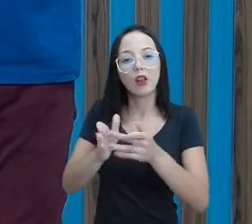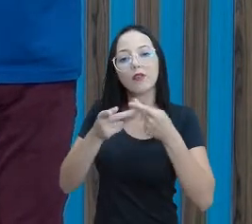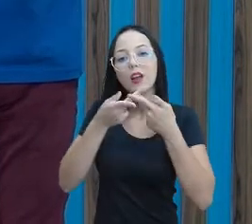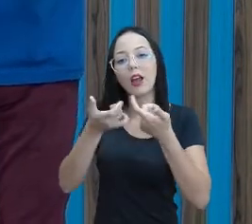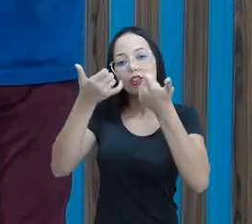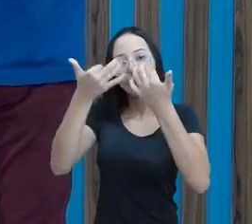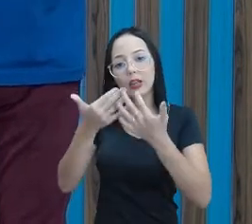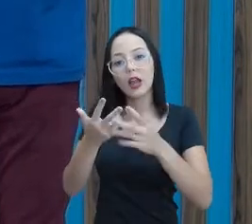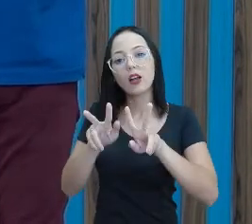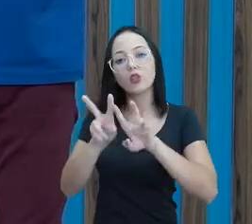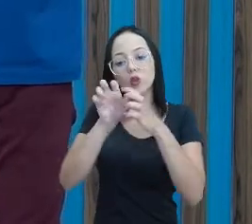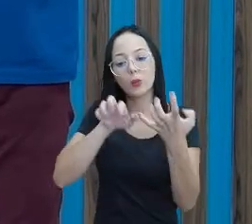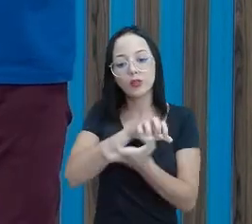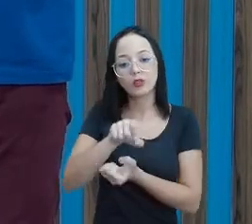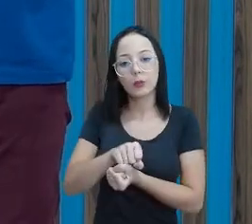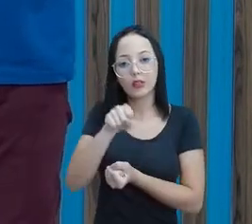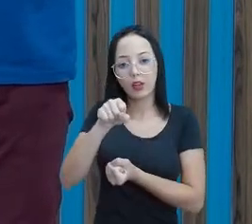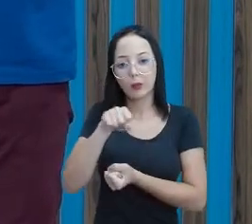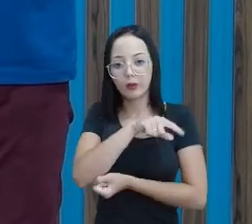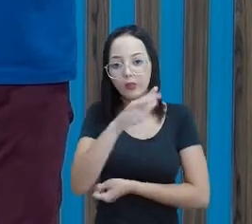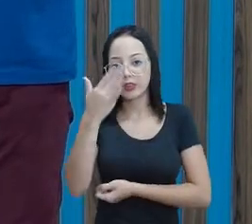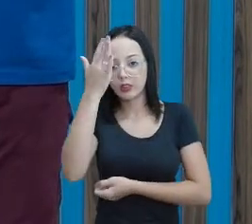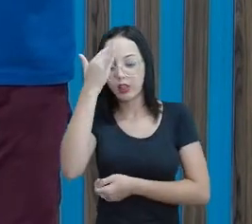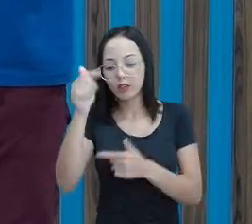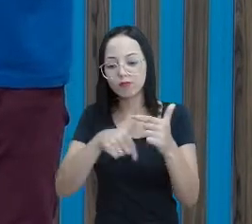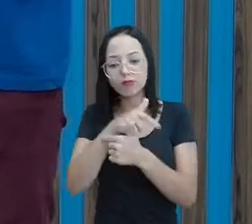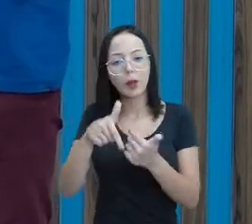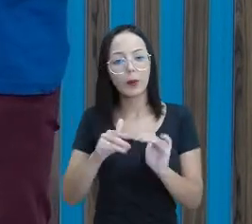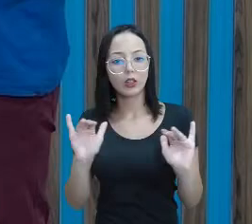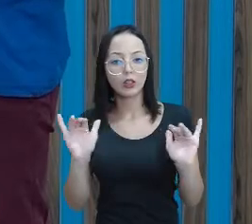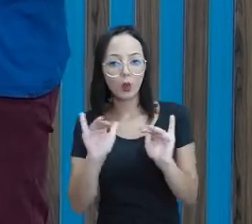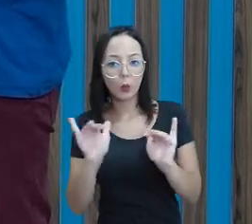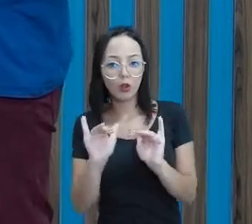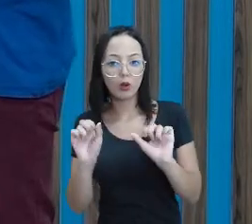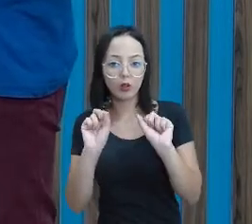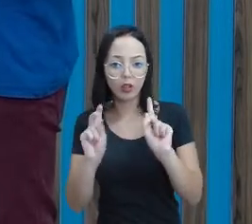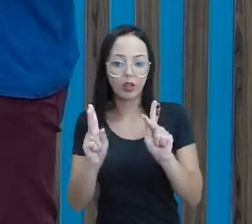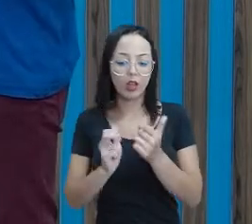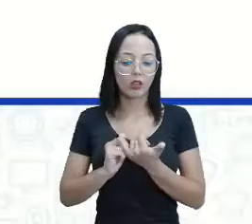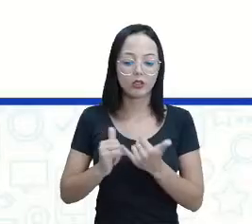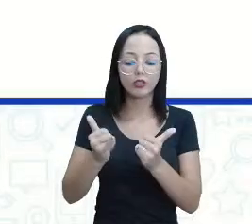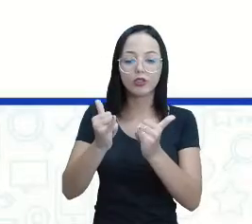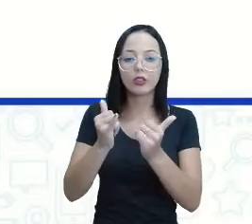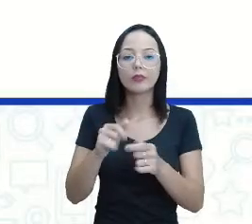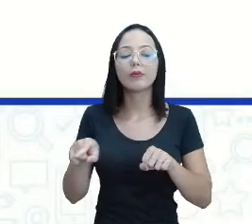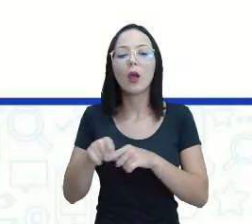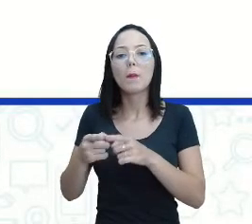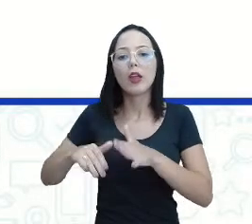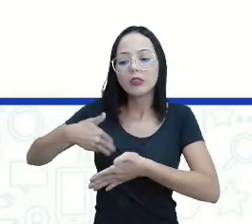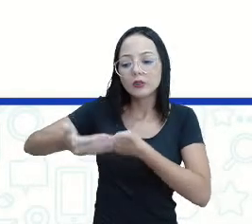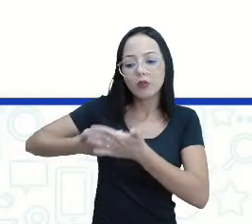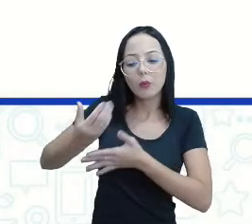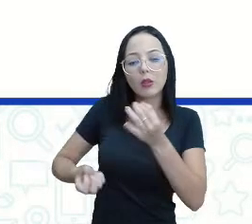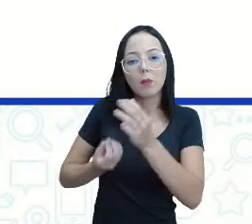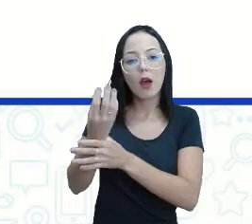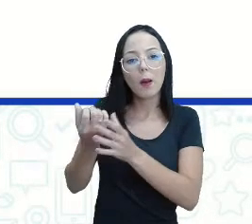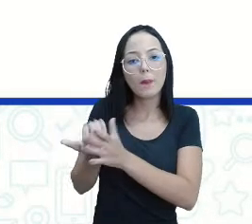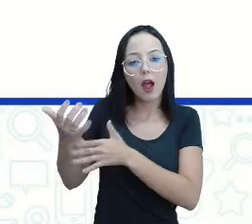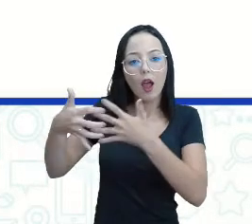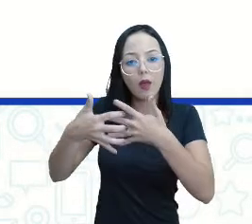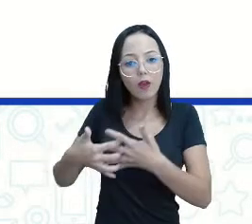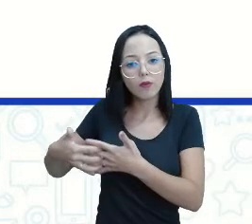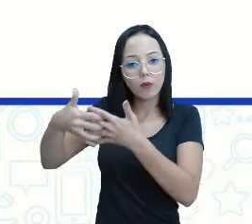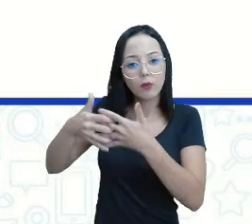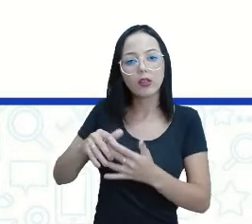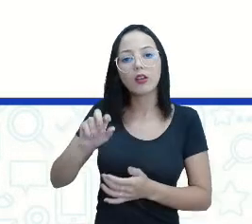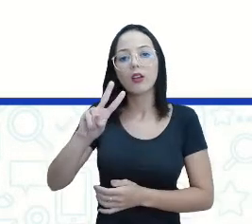em sustentabilidade sobre essa questão para vocês, a gente trabalhar bem tranquilo essa questão de fonte de energia. Desenvolvimento das máquinas a vapor e locomotiva,